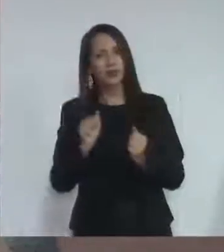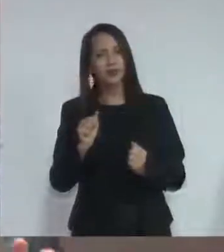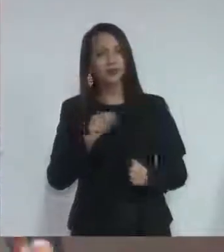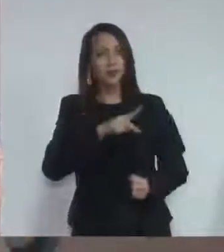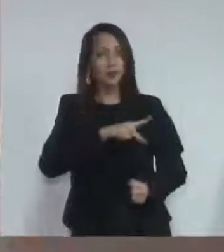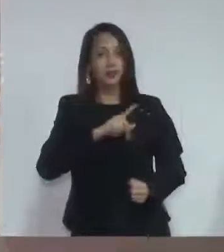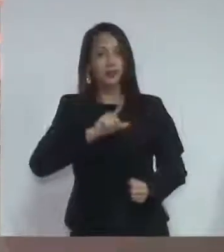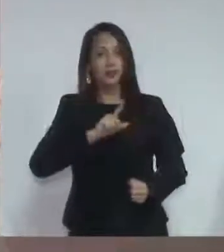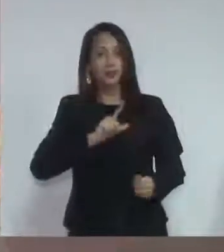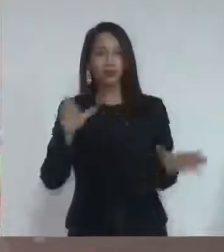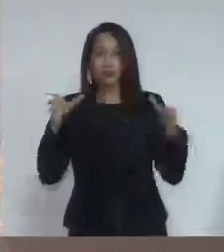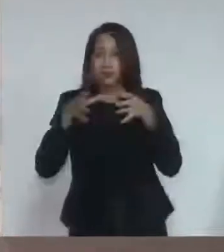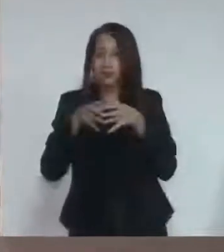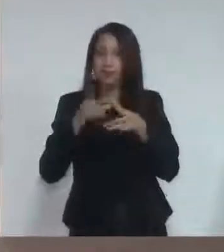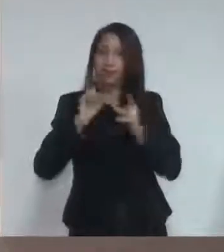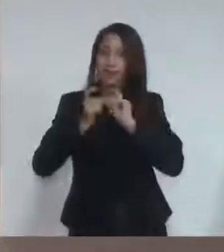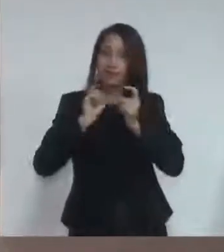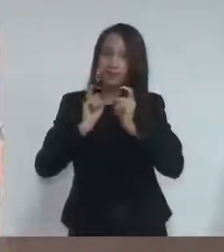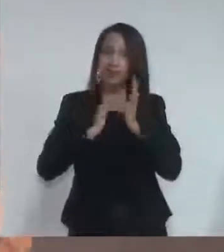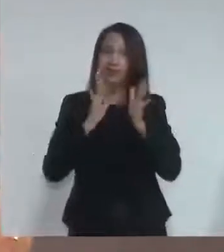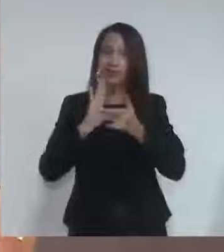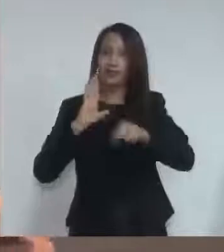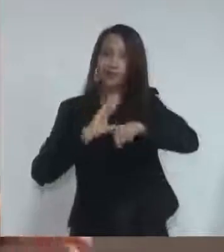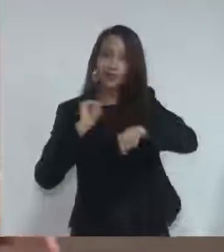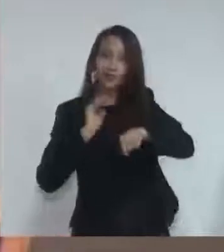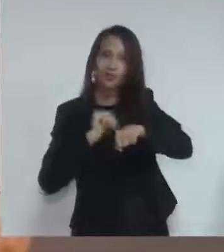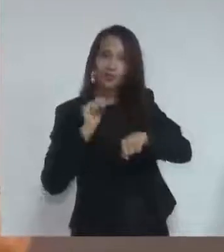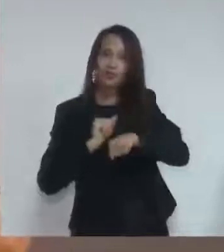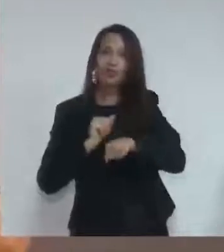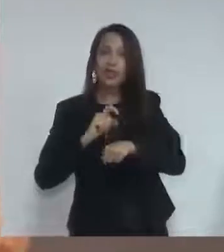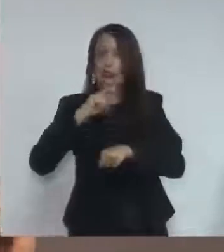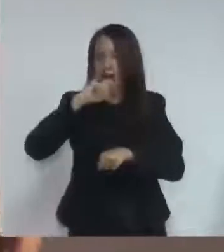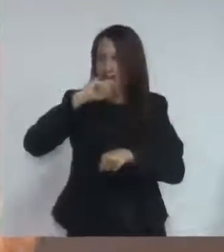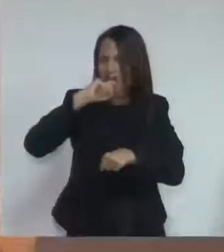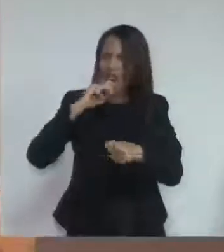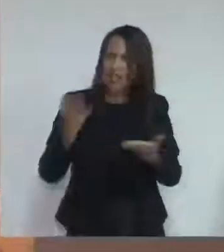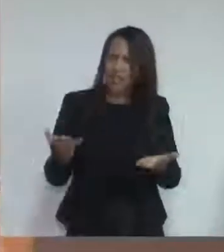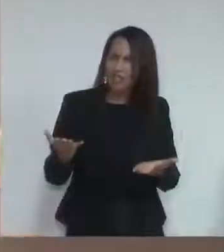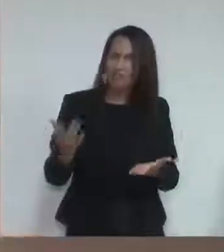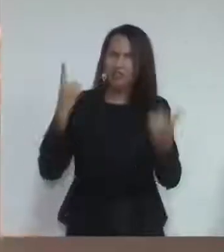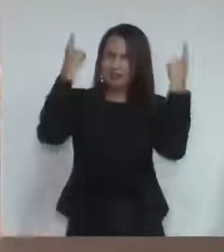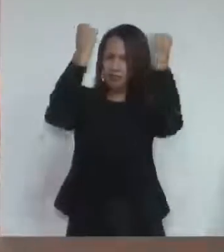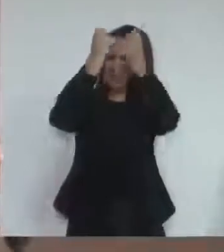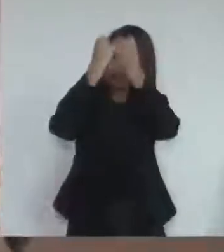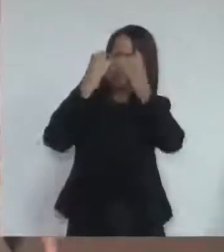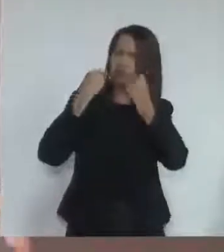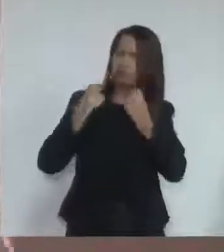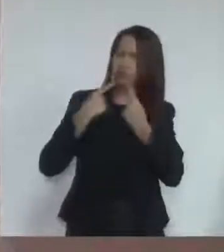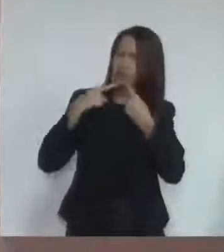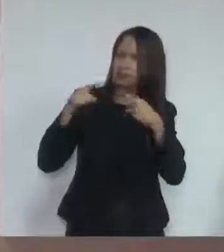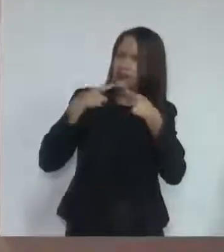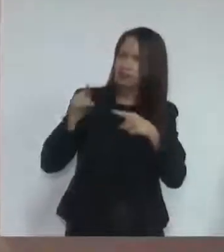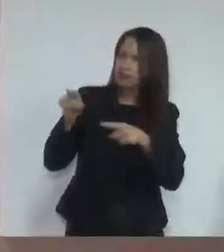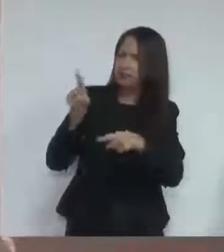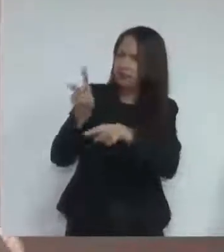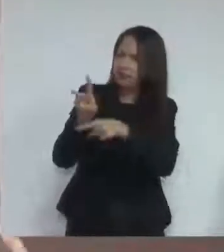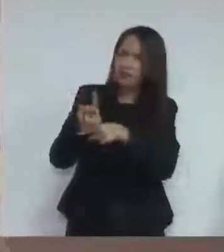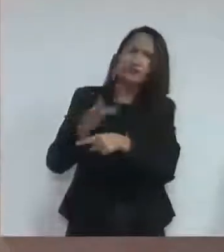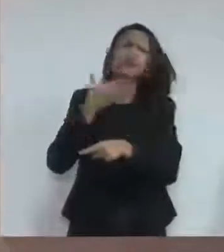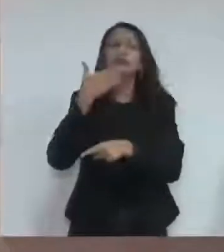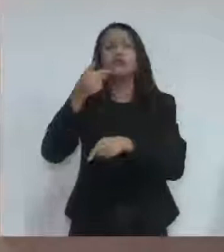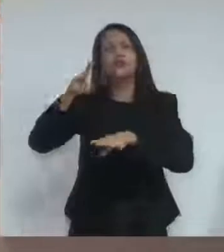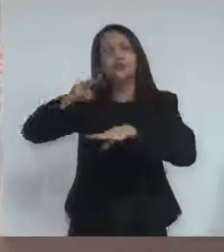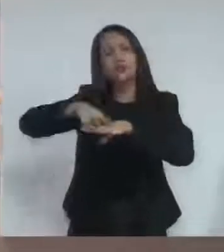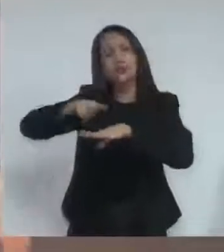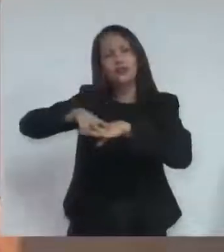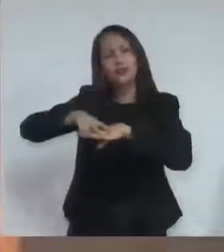Os apóstolos se reuniram, e aí teve um ciúme lá, os gregos começaram a falar assim, olha... Estão cuidando mais das viúvas dos hebreus do